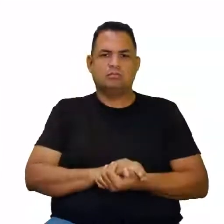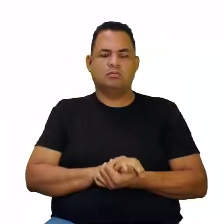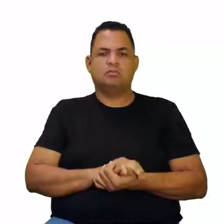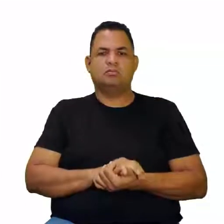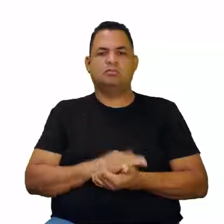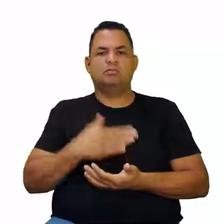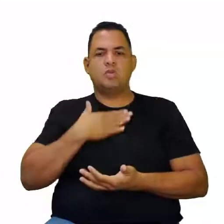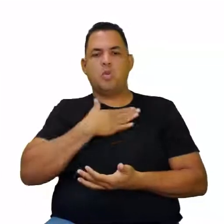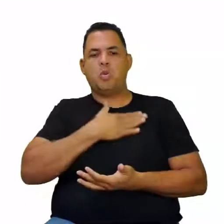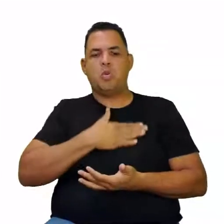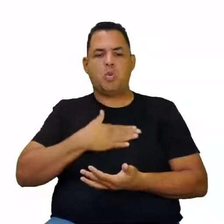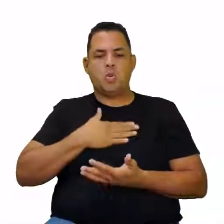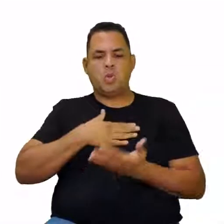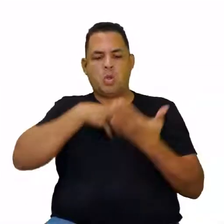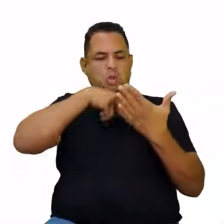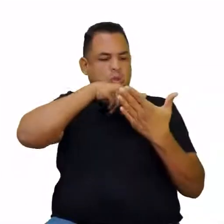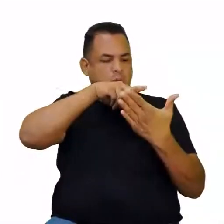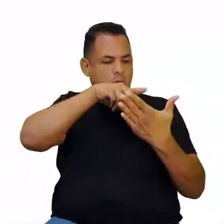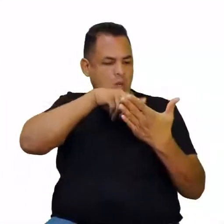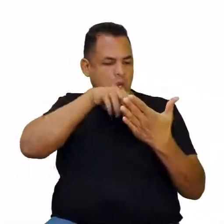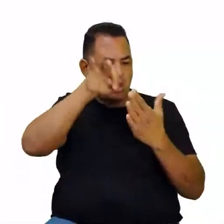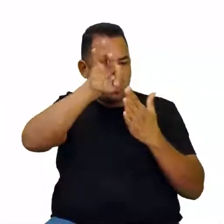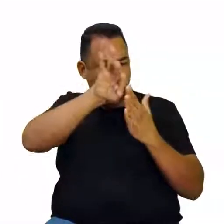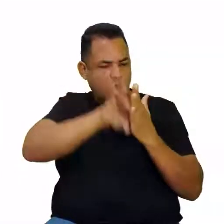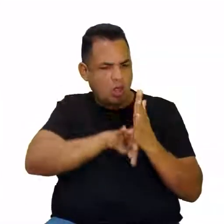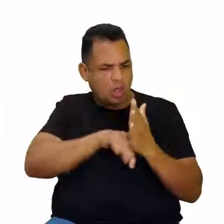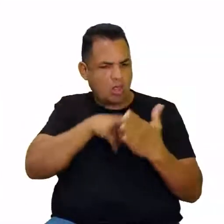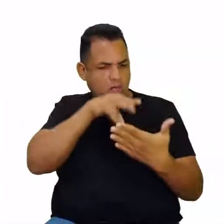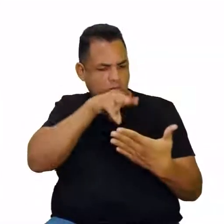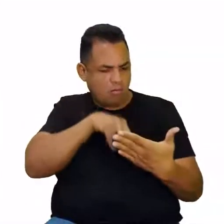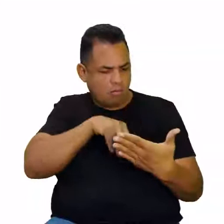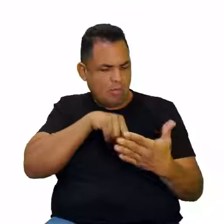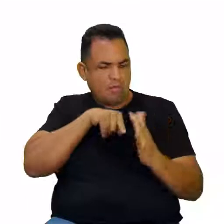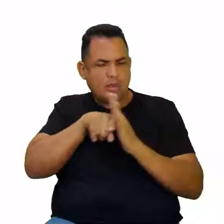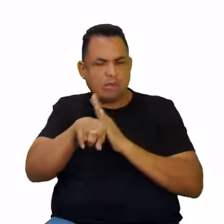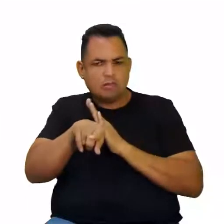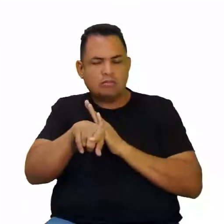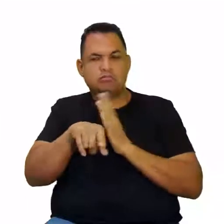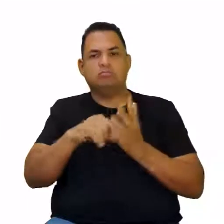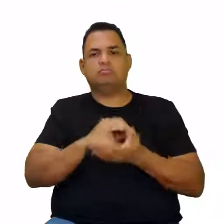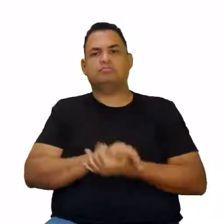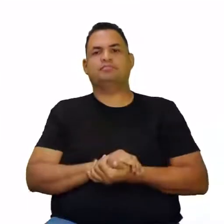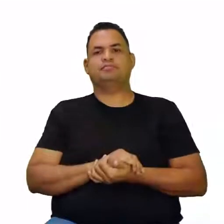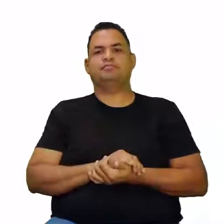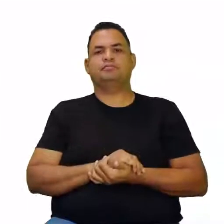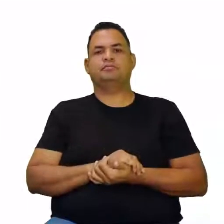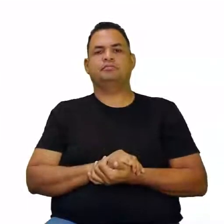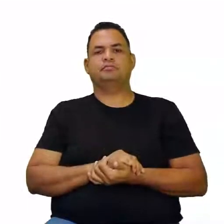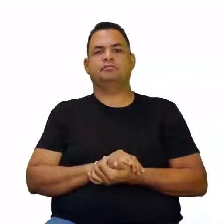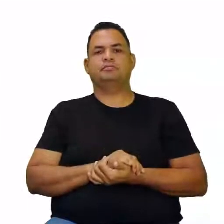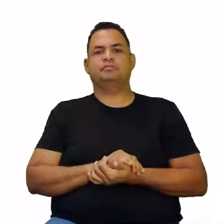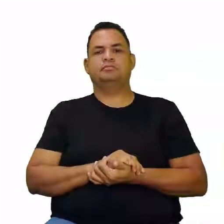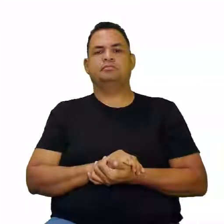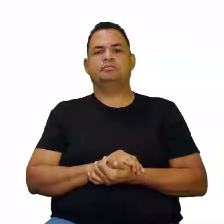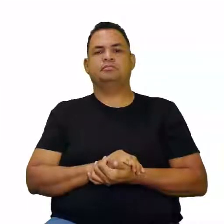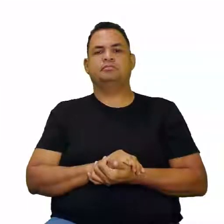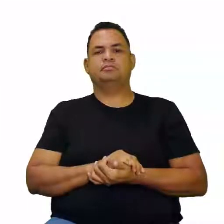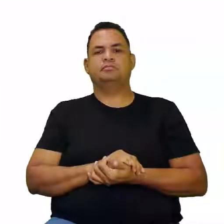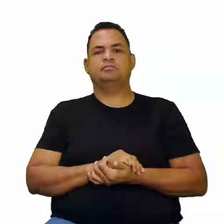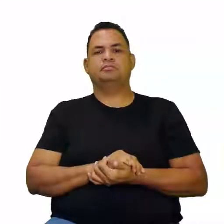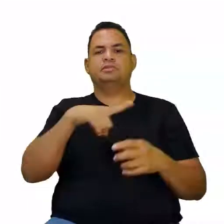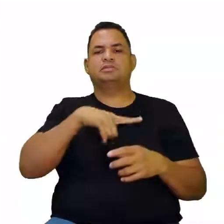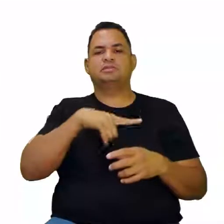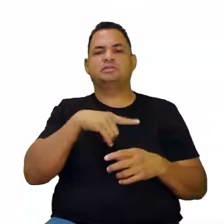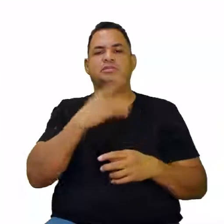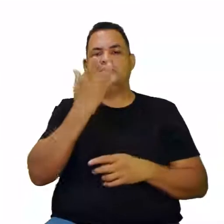eu gosto de ler o texto e depois a pergunta. Faça desse jeito. Não, professora, eu tenho mais facilidade em saber a